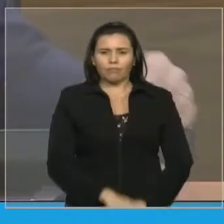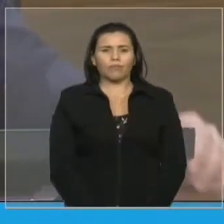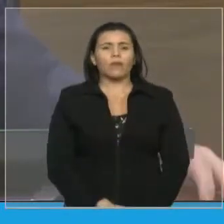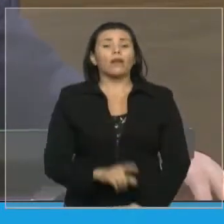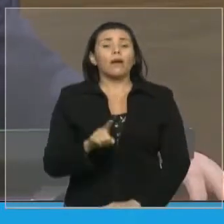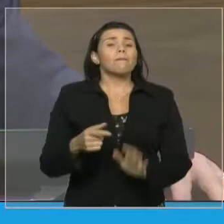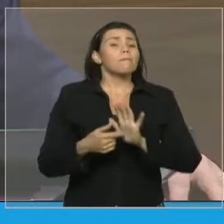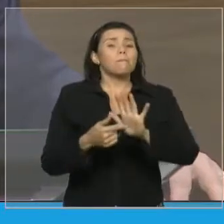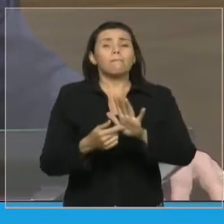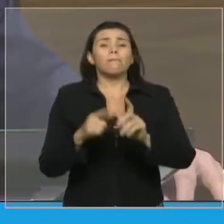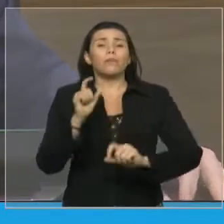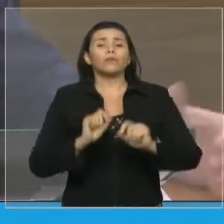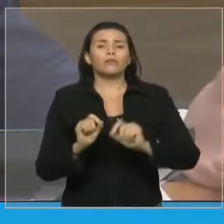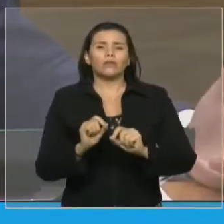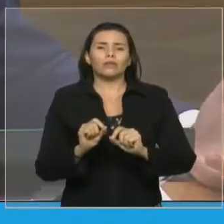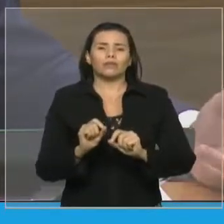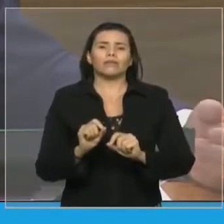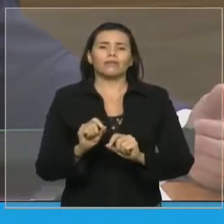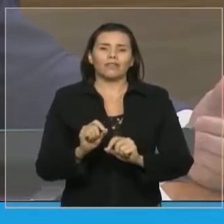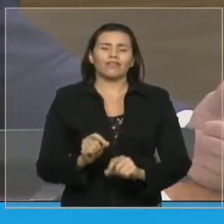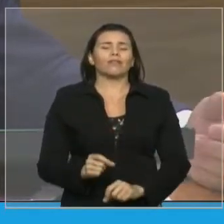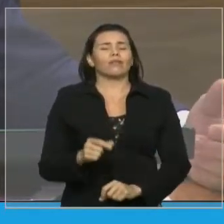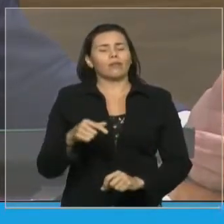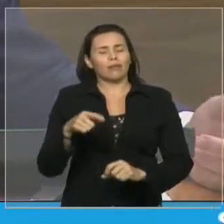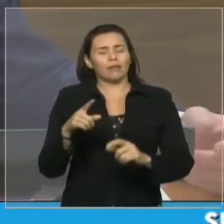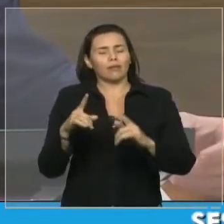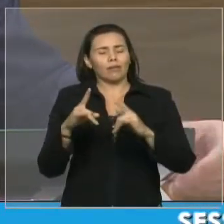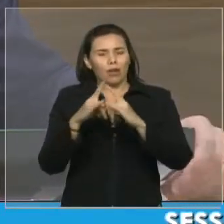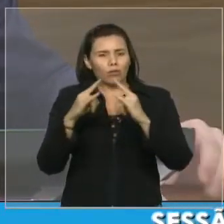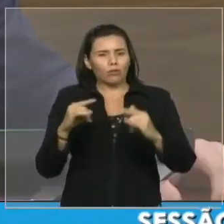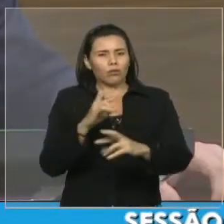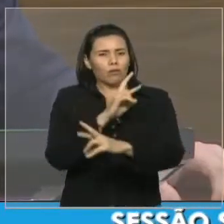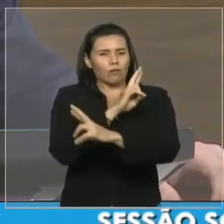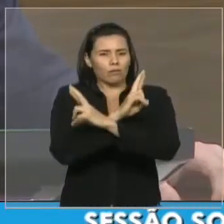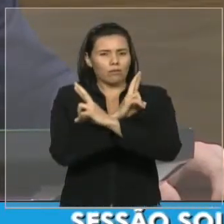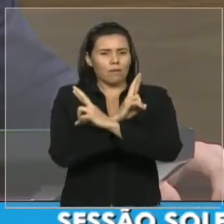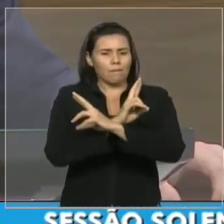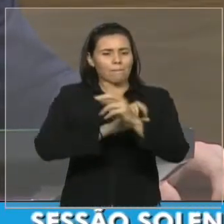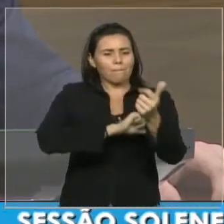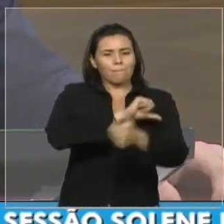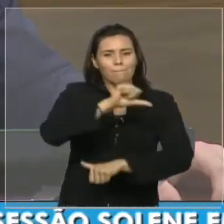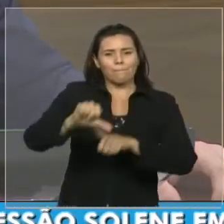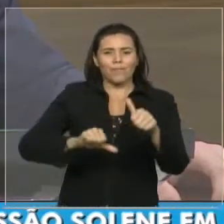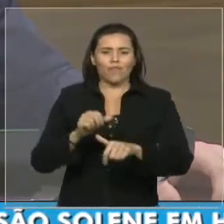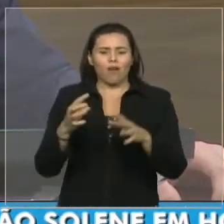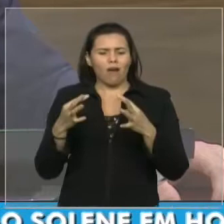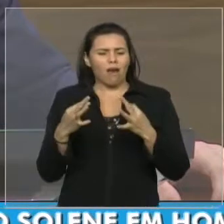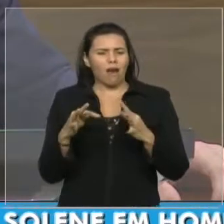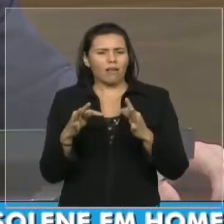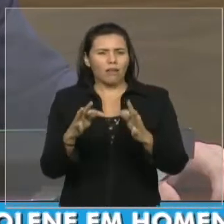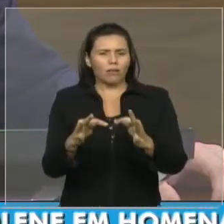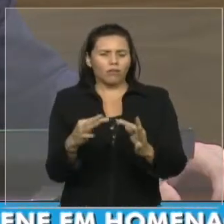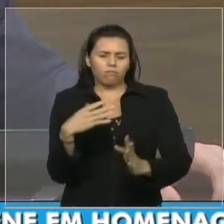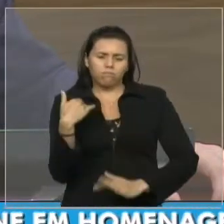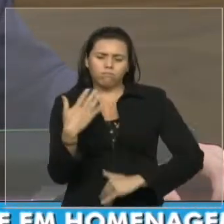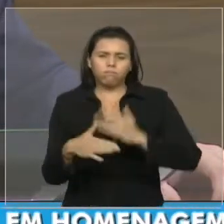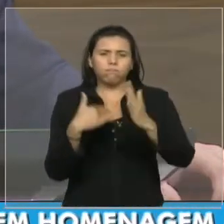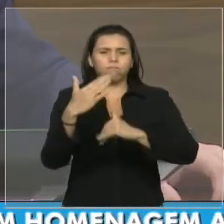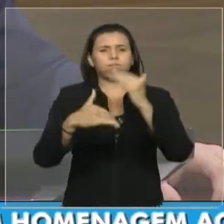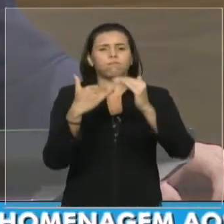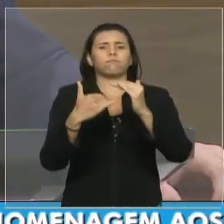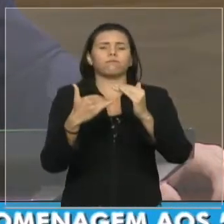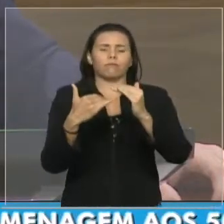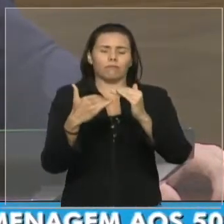avanços que hoje tem, graças aos investimentos em tecnologia da